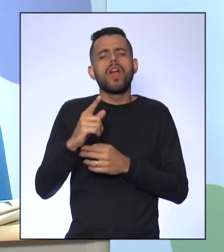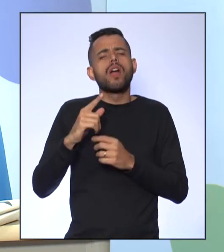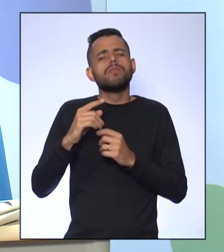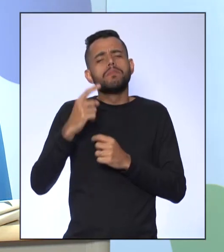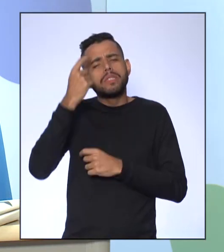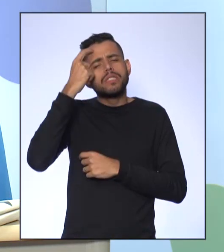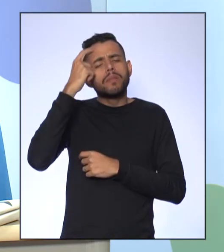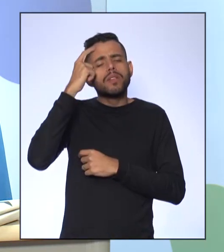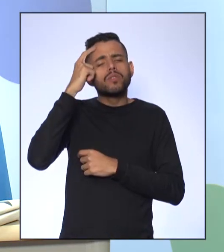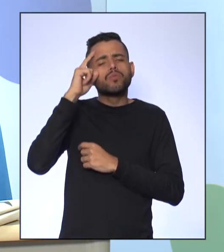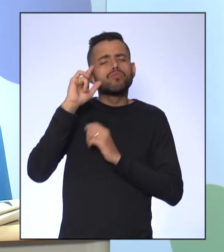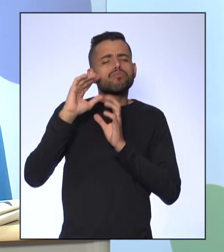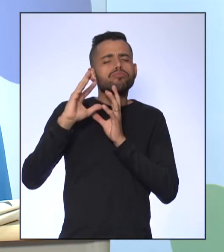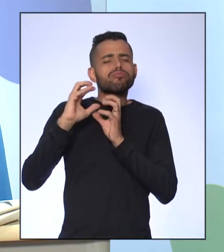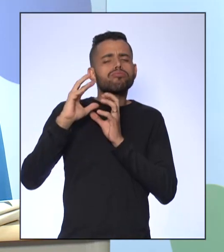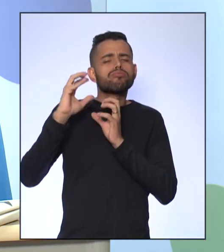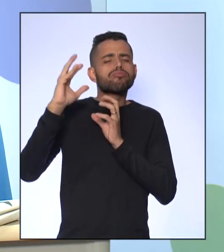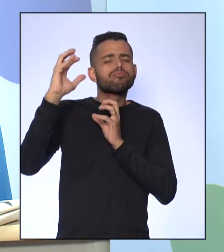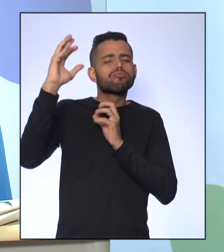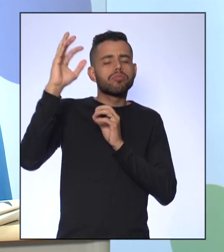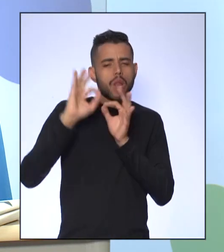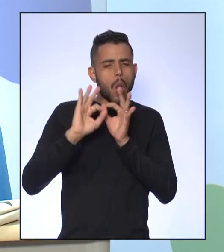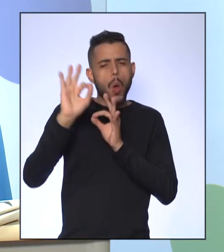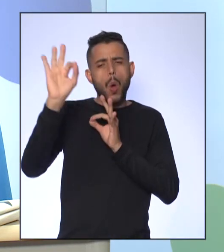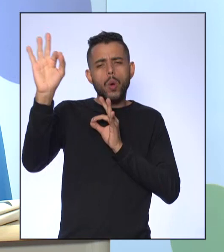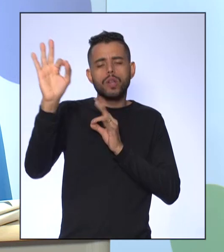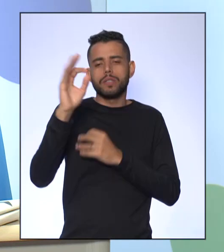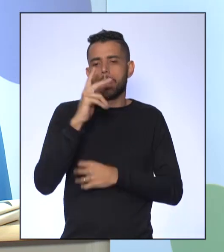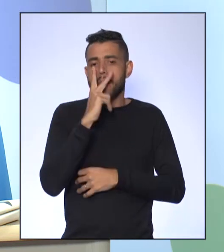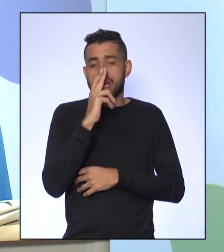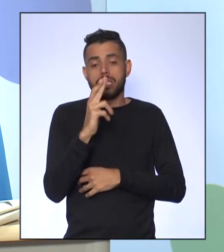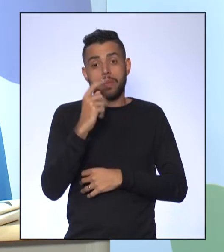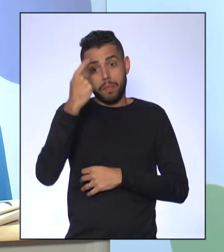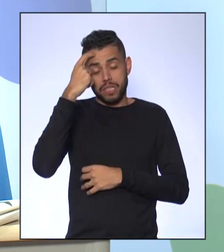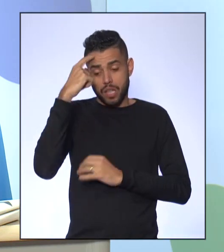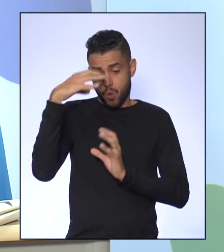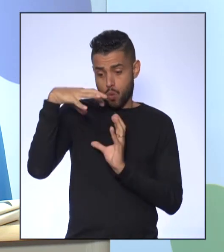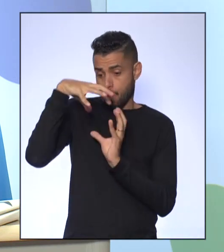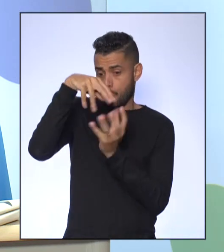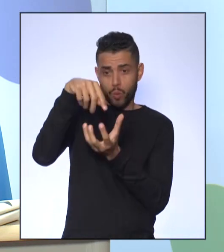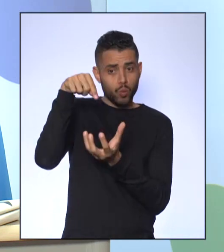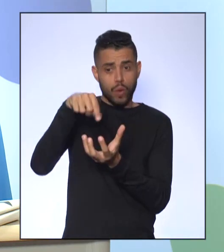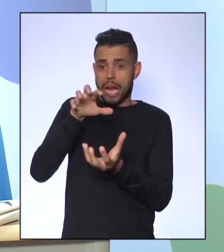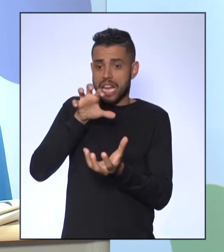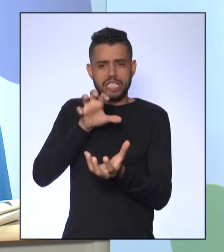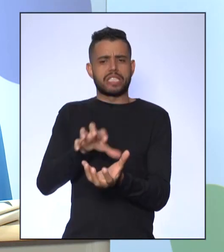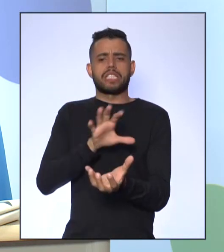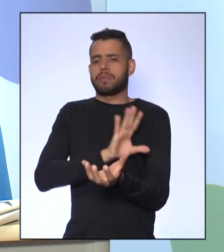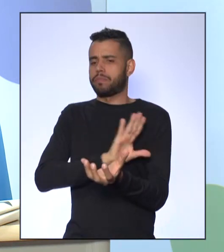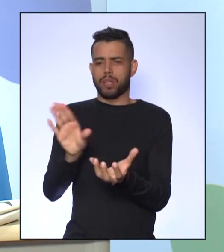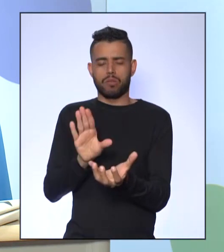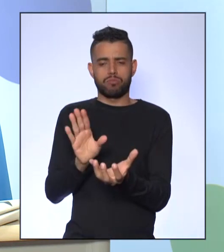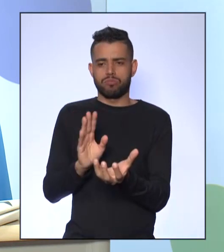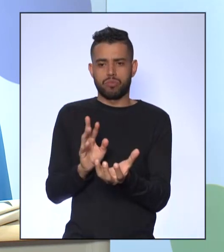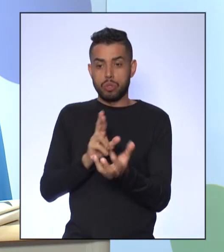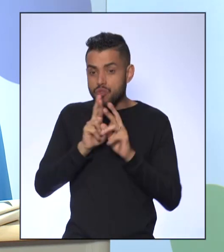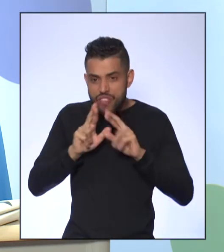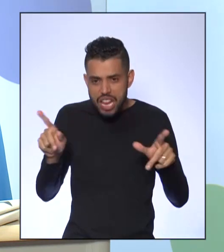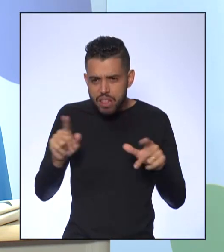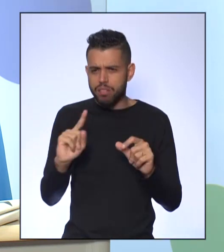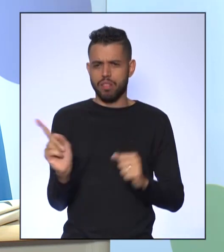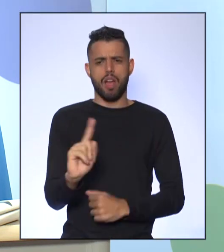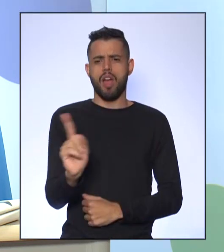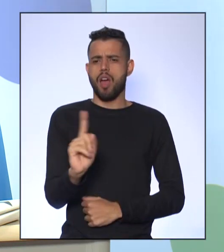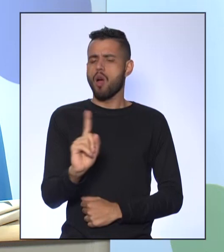distancia da tendência de acreditar que o mundo é de uma maneira e pronto, acabou. Não, é uma